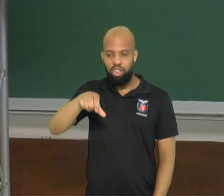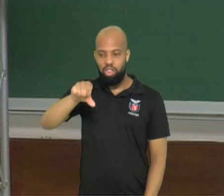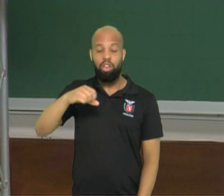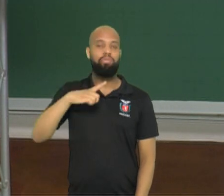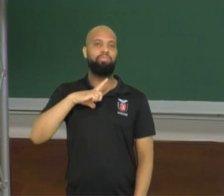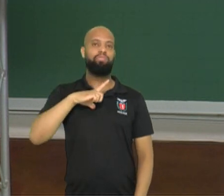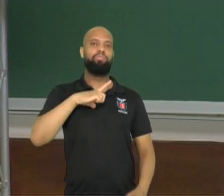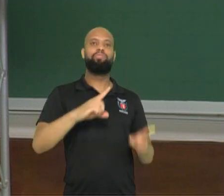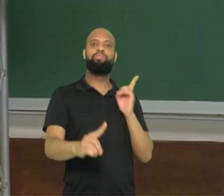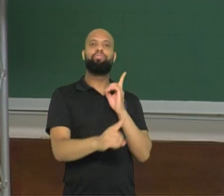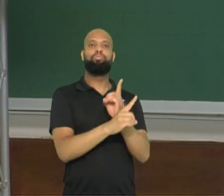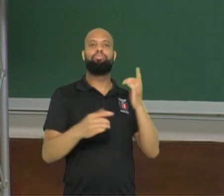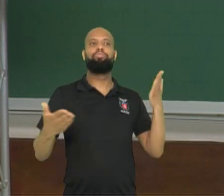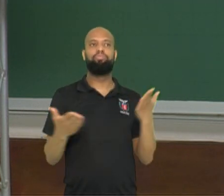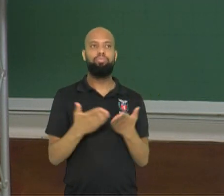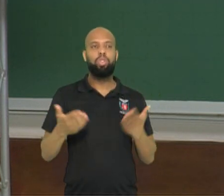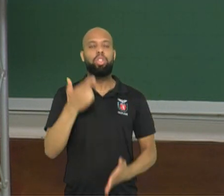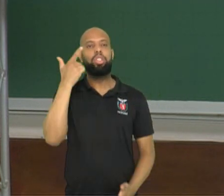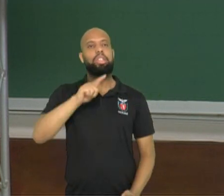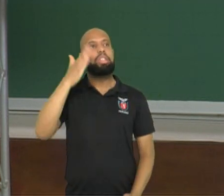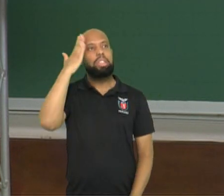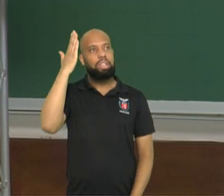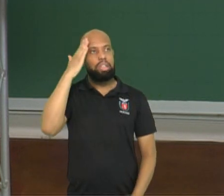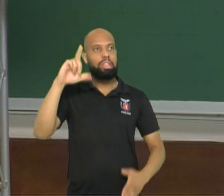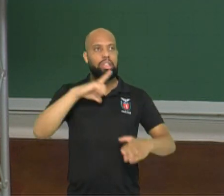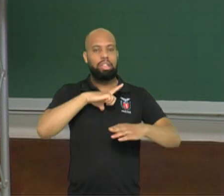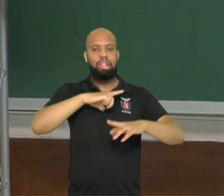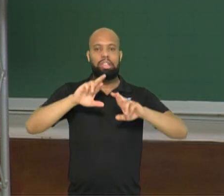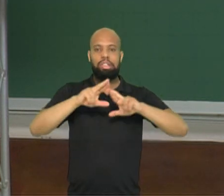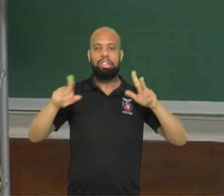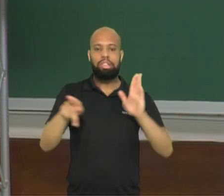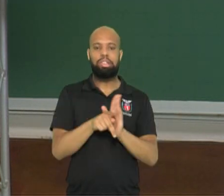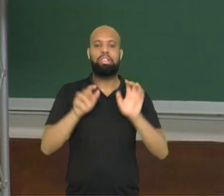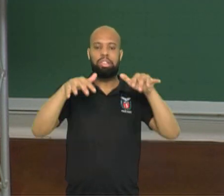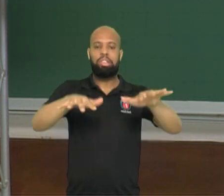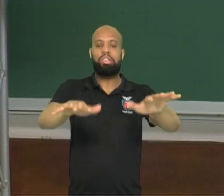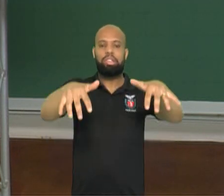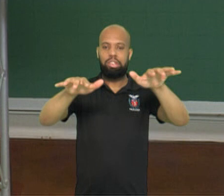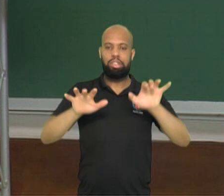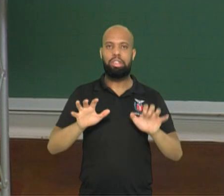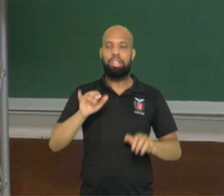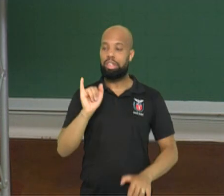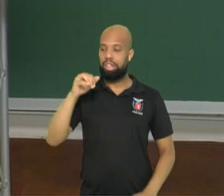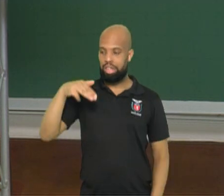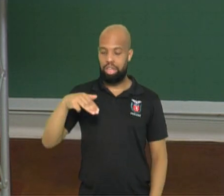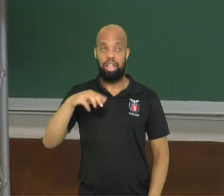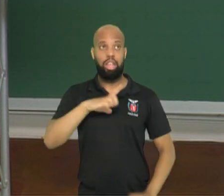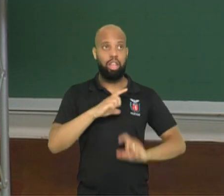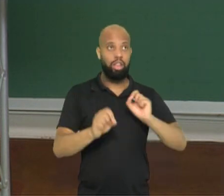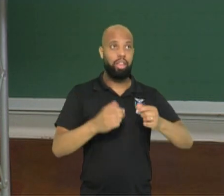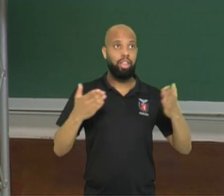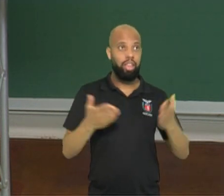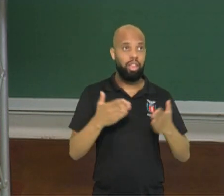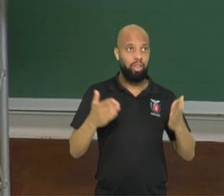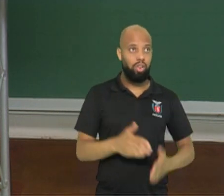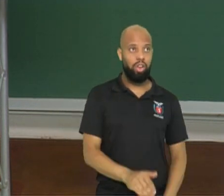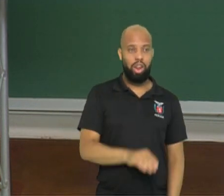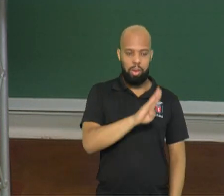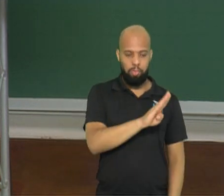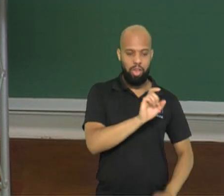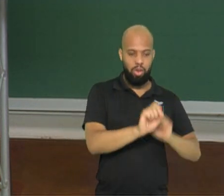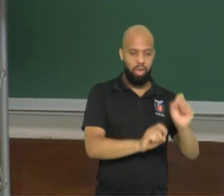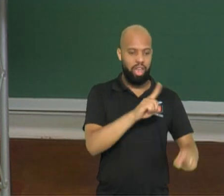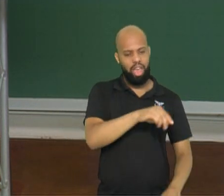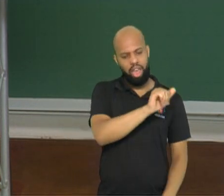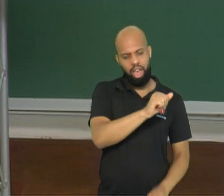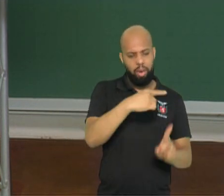que vai determinar essa diferença, né, da mudança da imagem. O B é A mais B, vou substituir